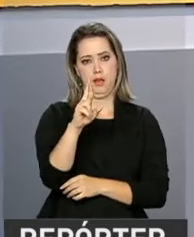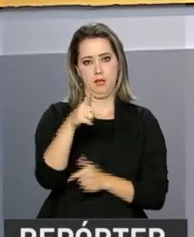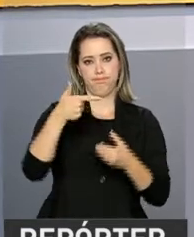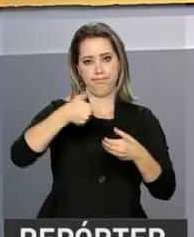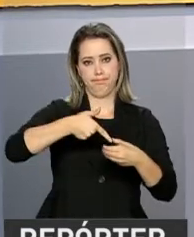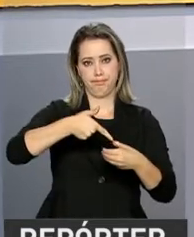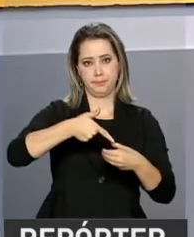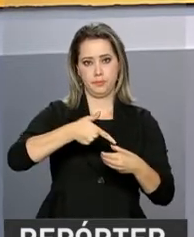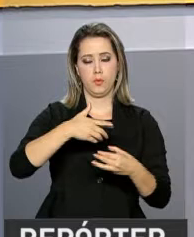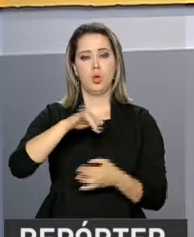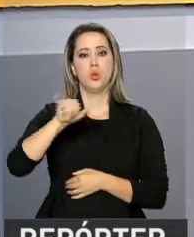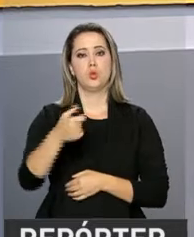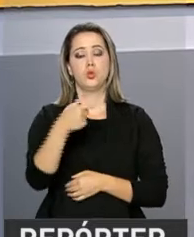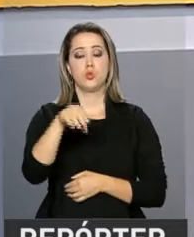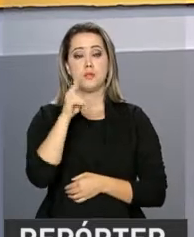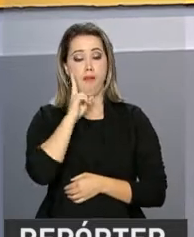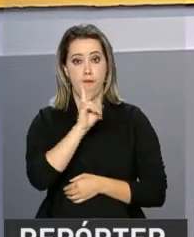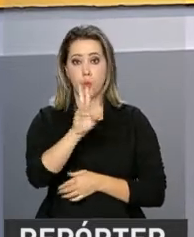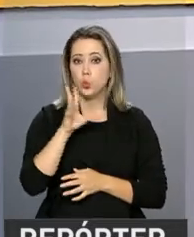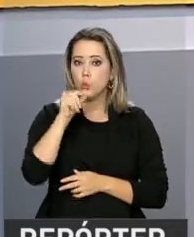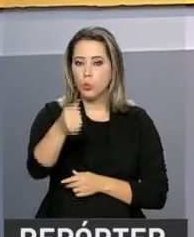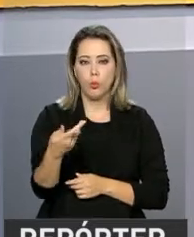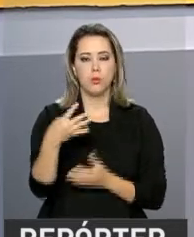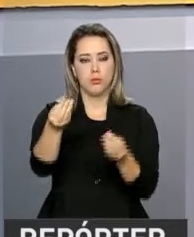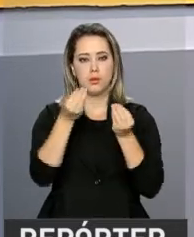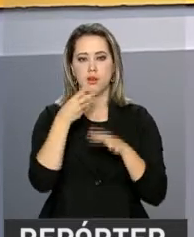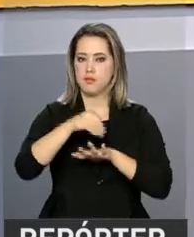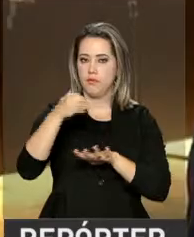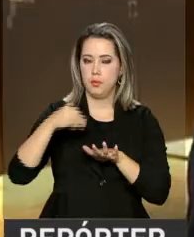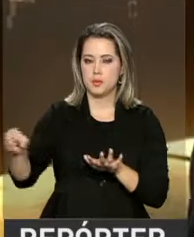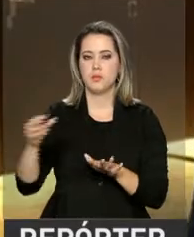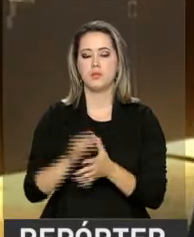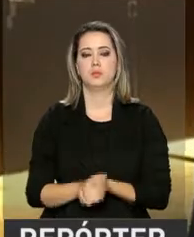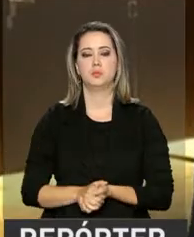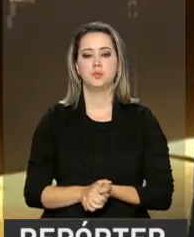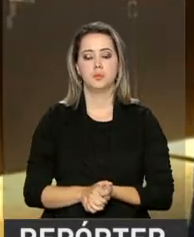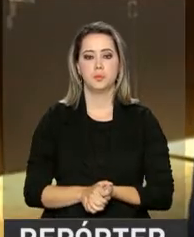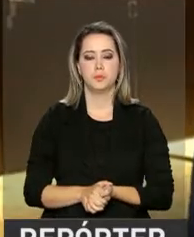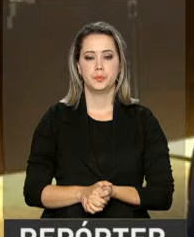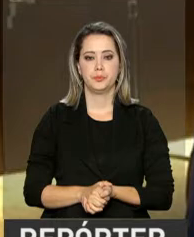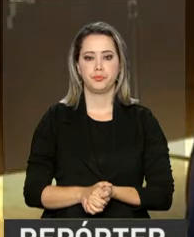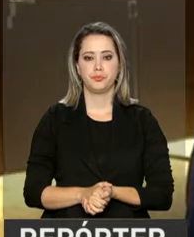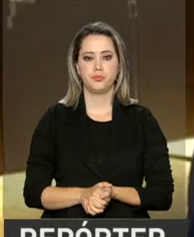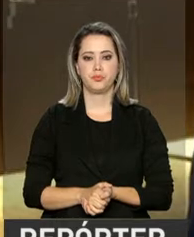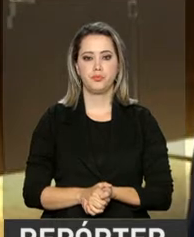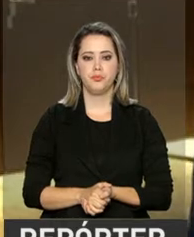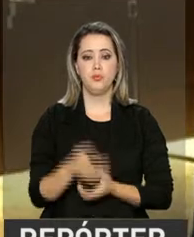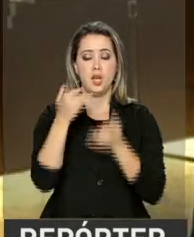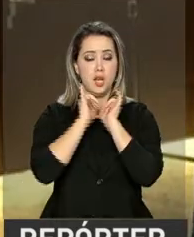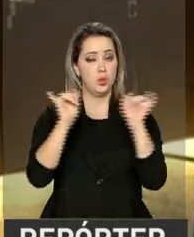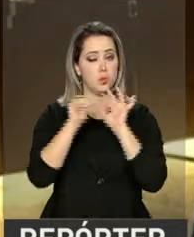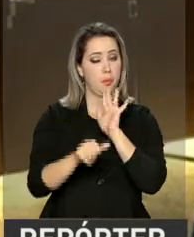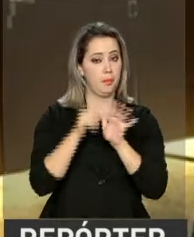o repórter josé luiz filho acompanhou tudo e traz as informações para a gente pedro parente fez o anúncio em